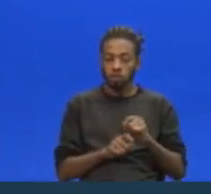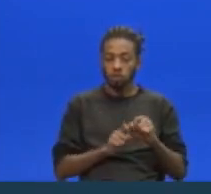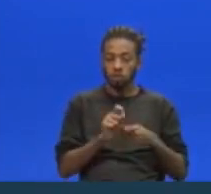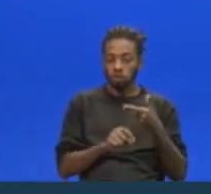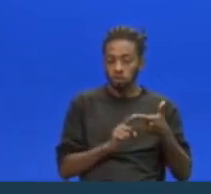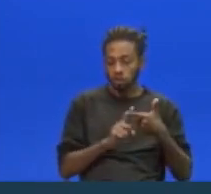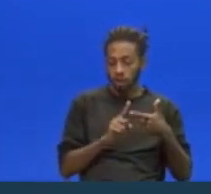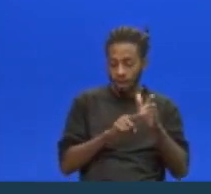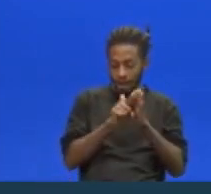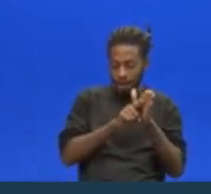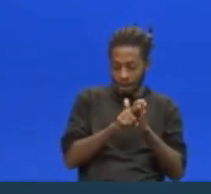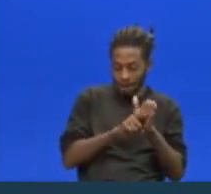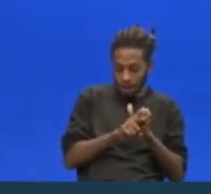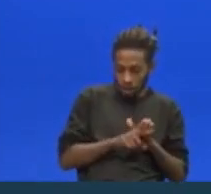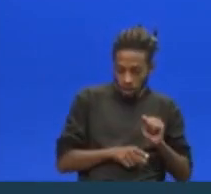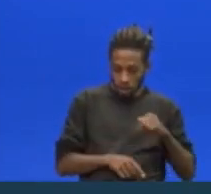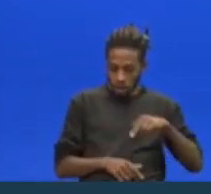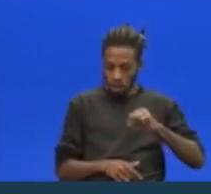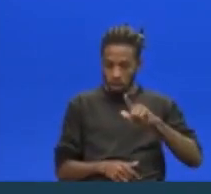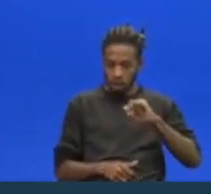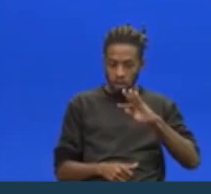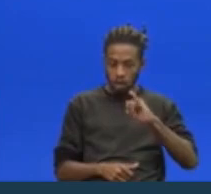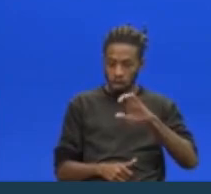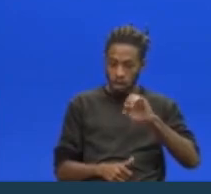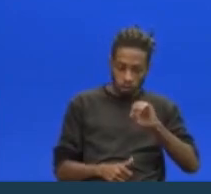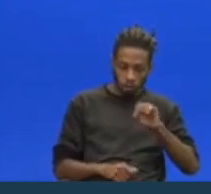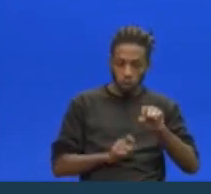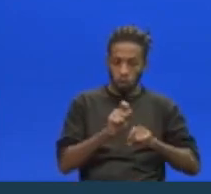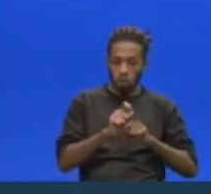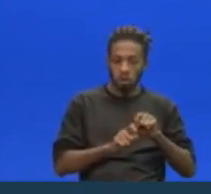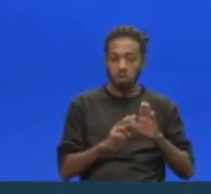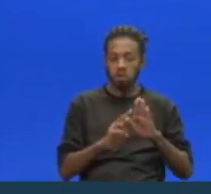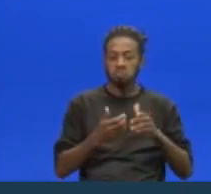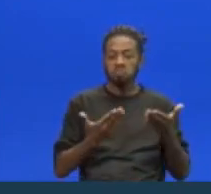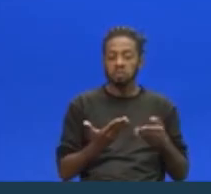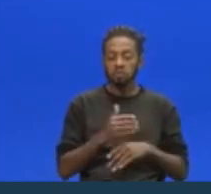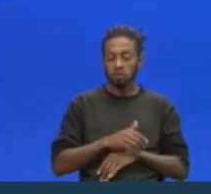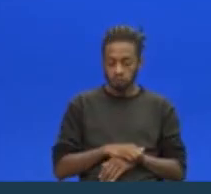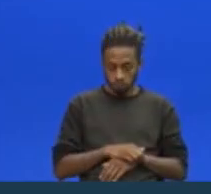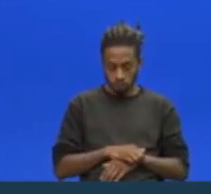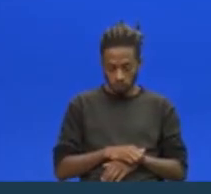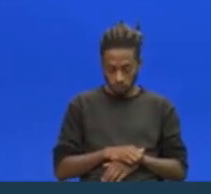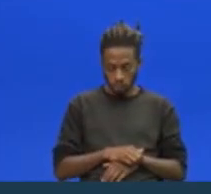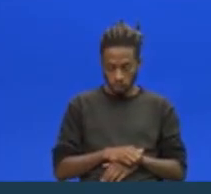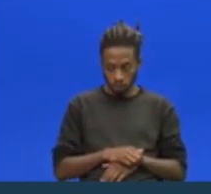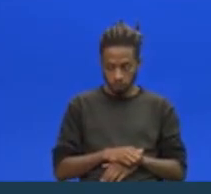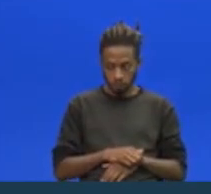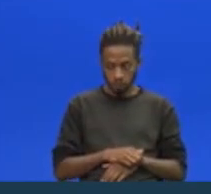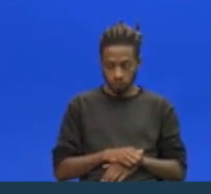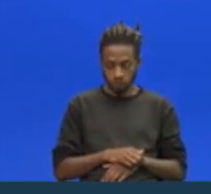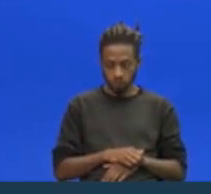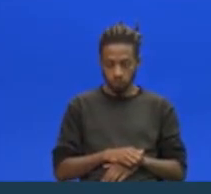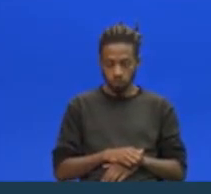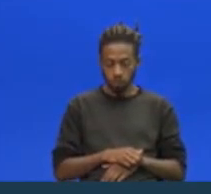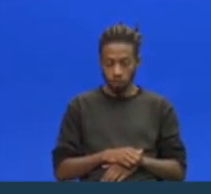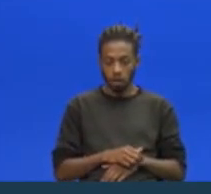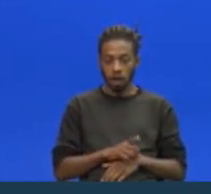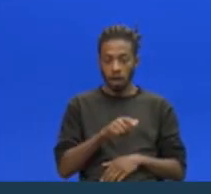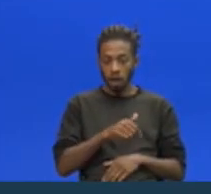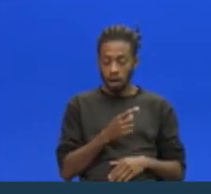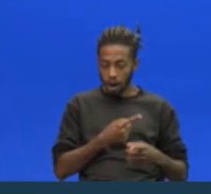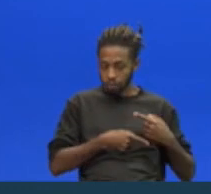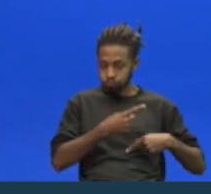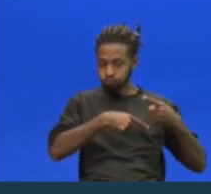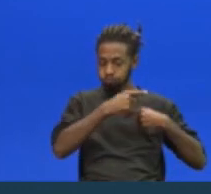estudos analíticos. Então, nós temos os chamados estudos analíticos. Esses estudos, então, são um avanço